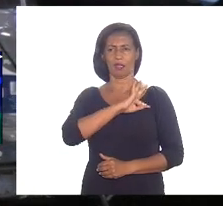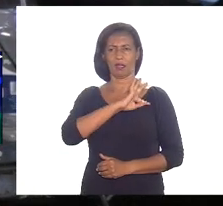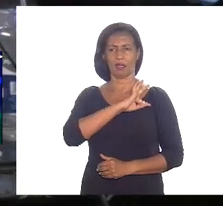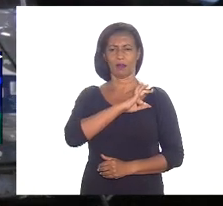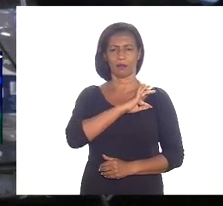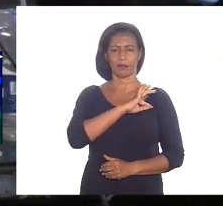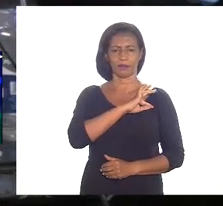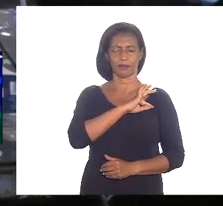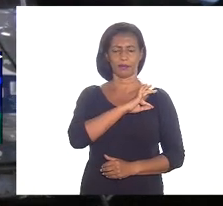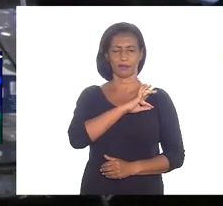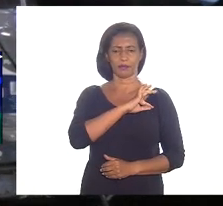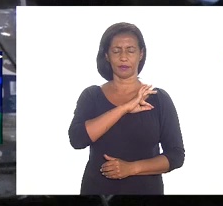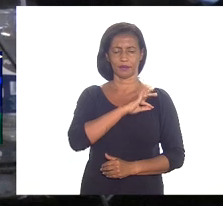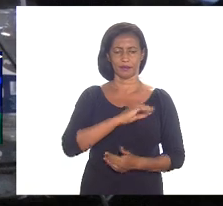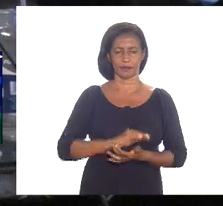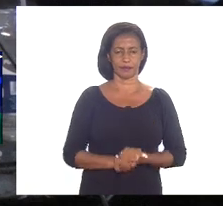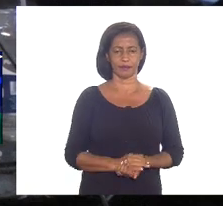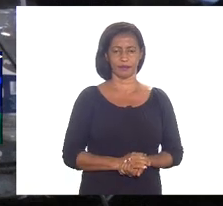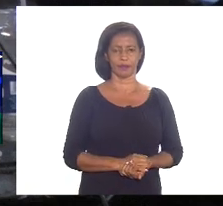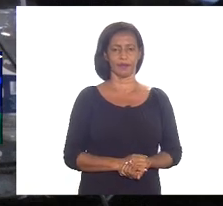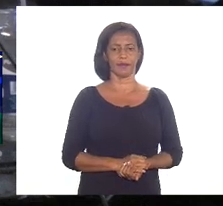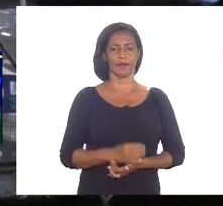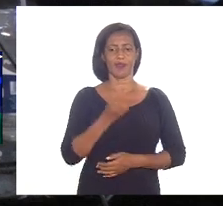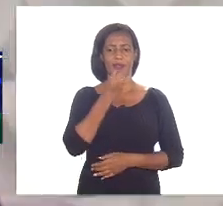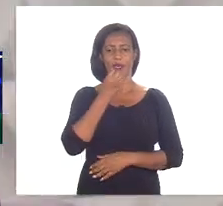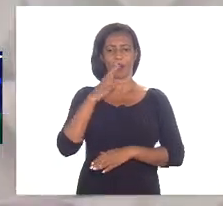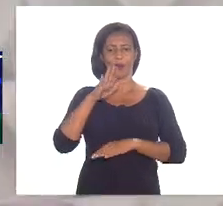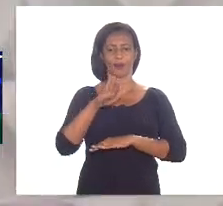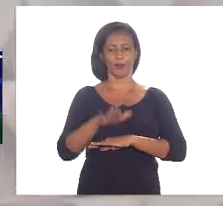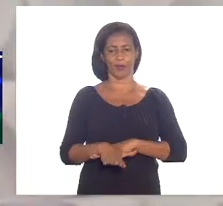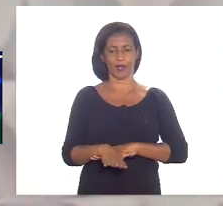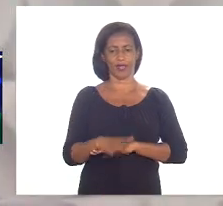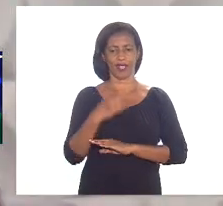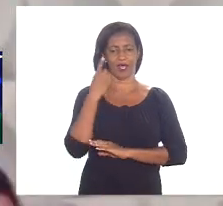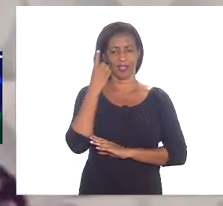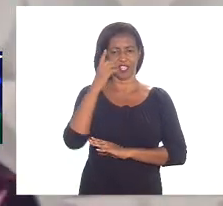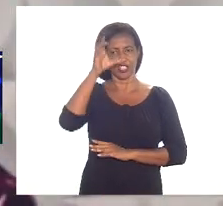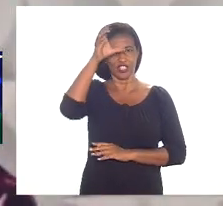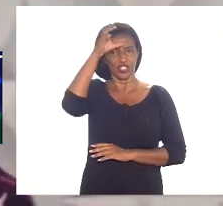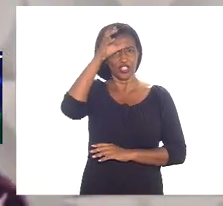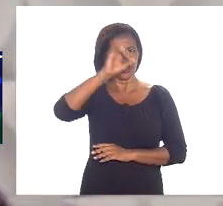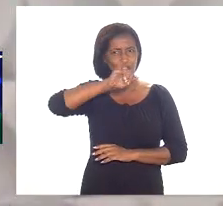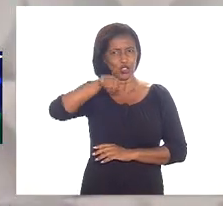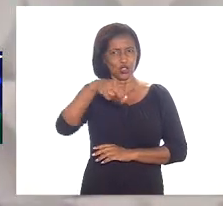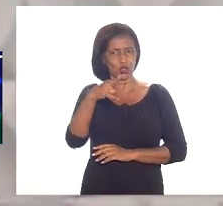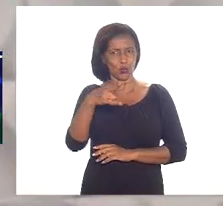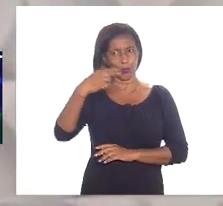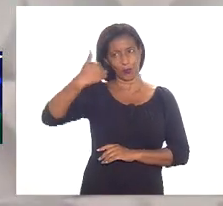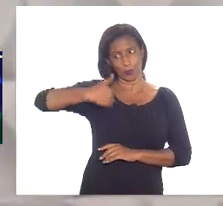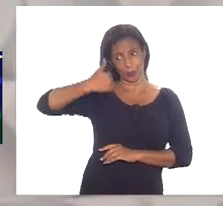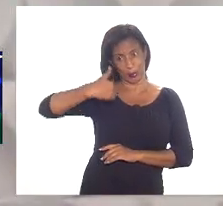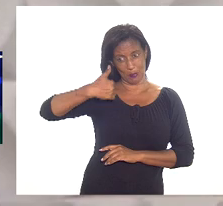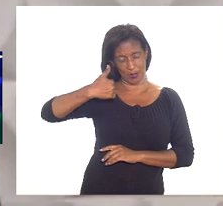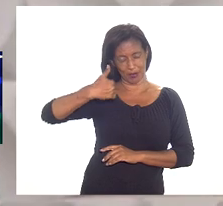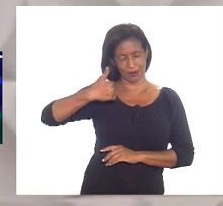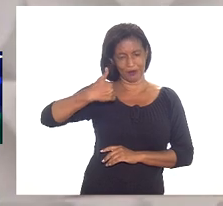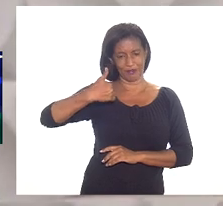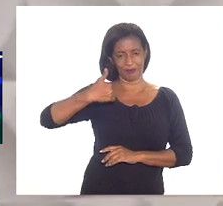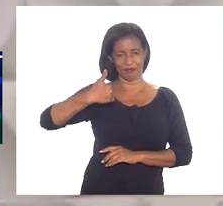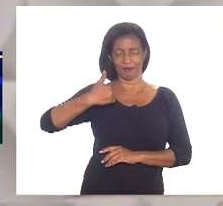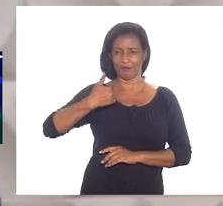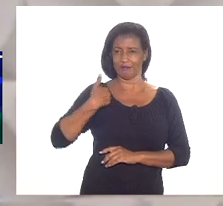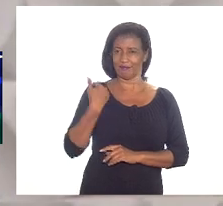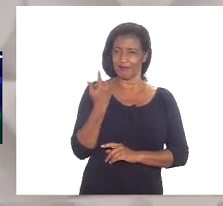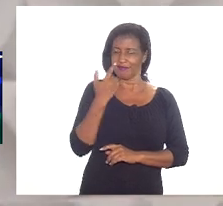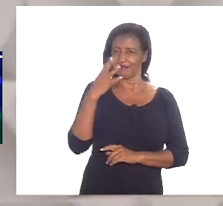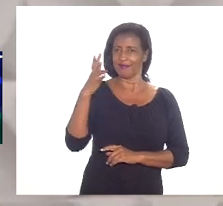a deputada Martha Rocha Boa tarde Deputado da Tia Júlia mesmo lugar eu quero registrar aqui a